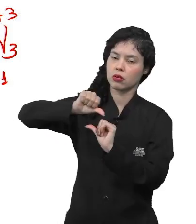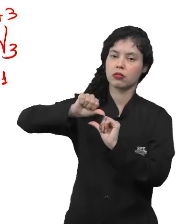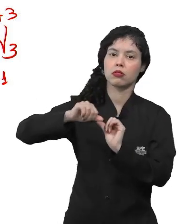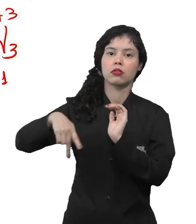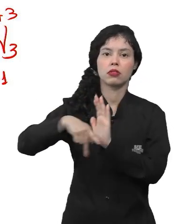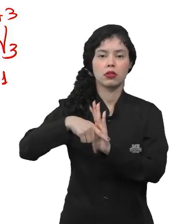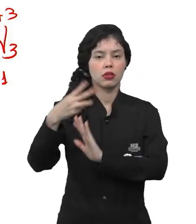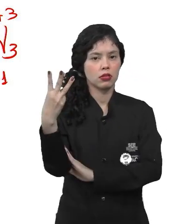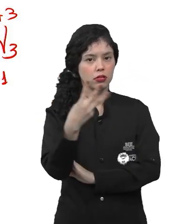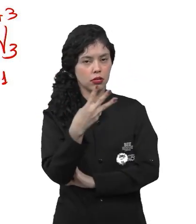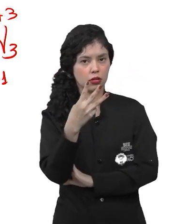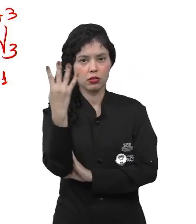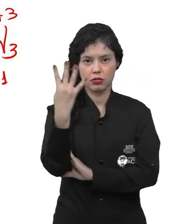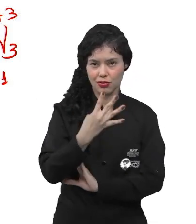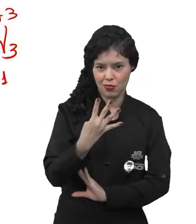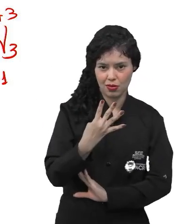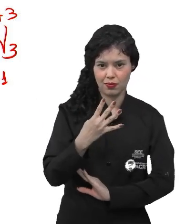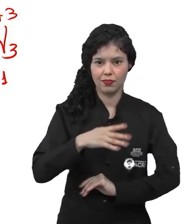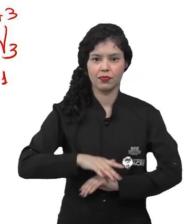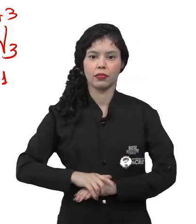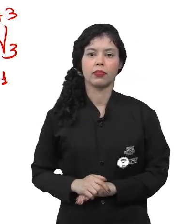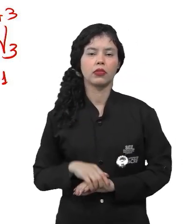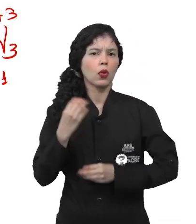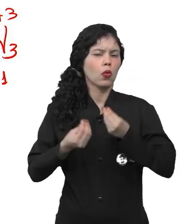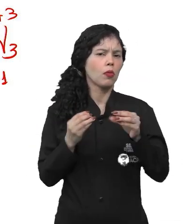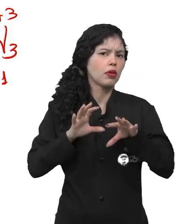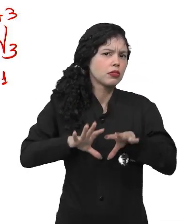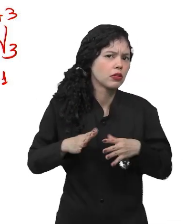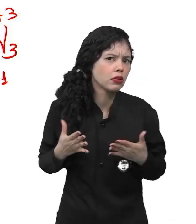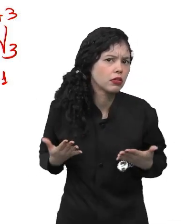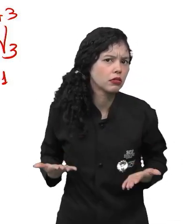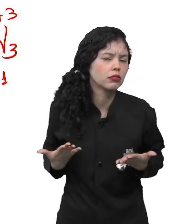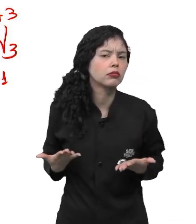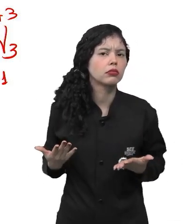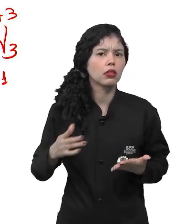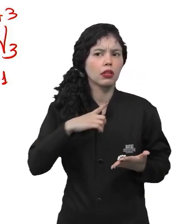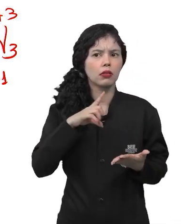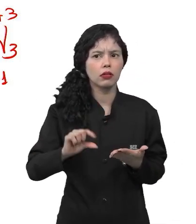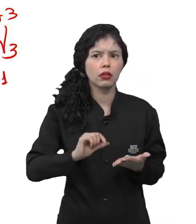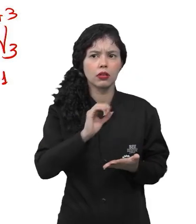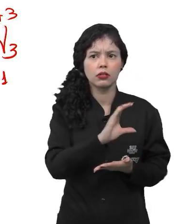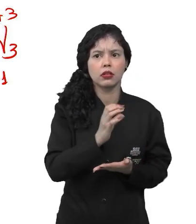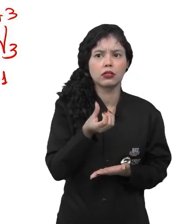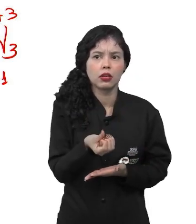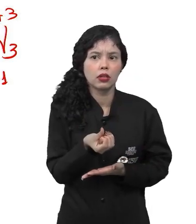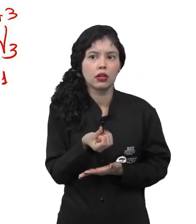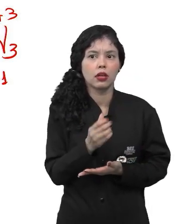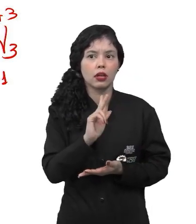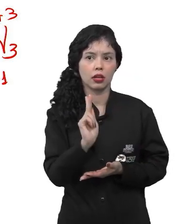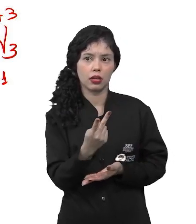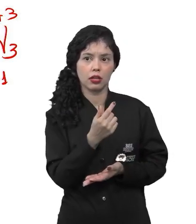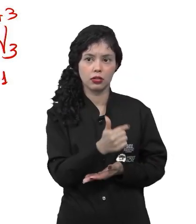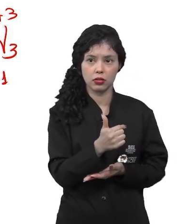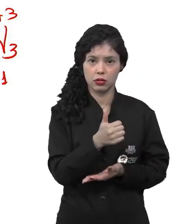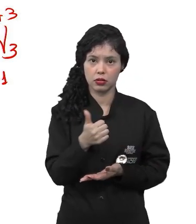na etapa 3 e 4. Como assim, ó? Eu vou ter, ó, C6,